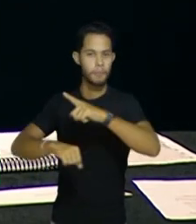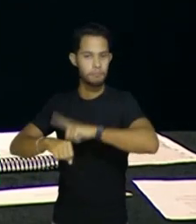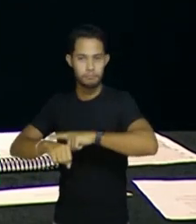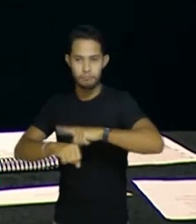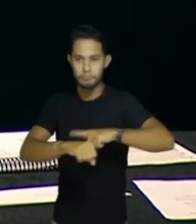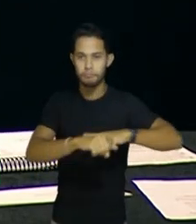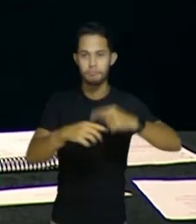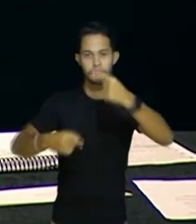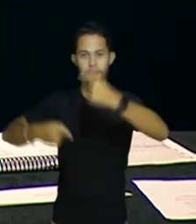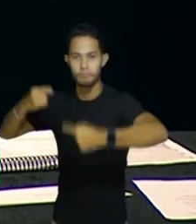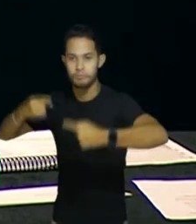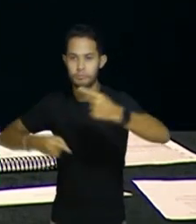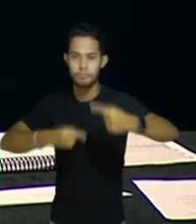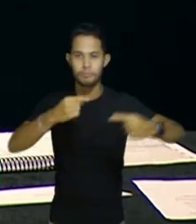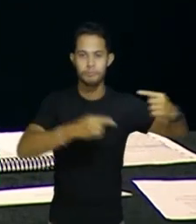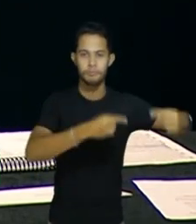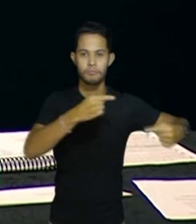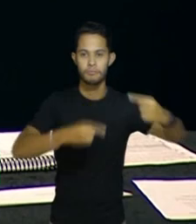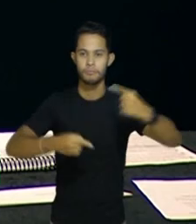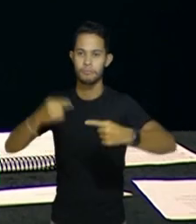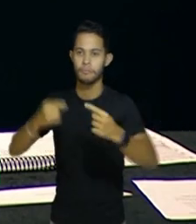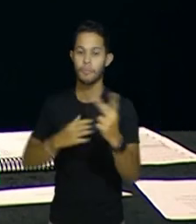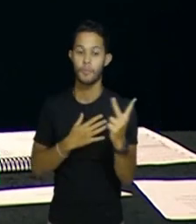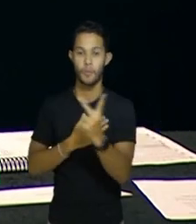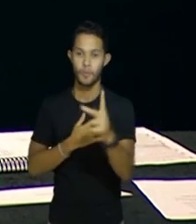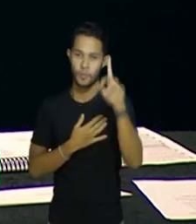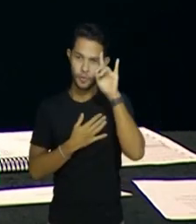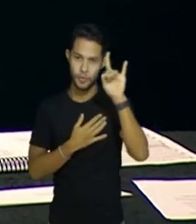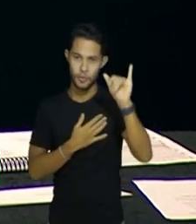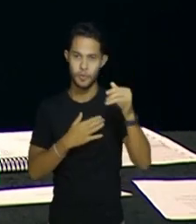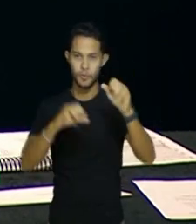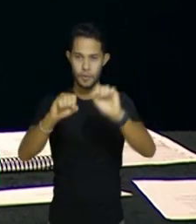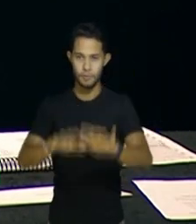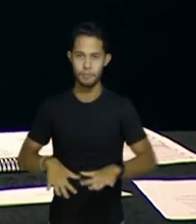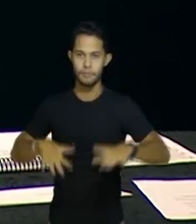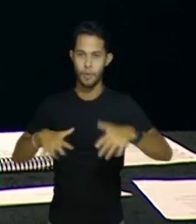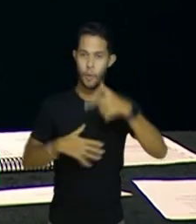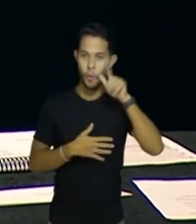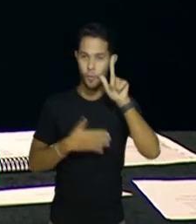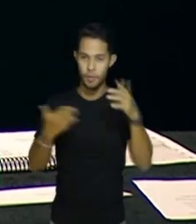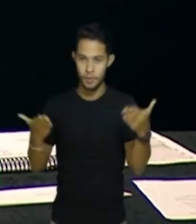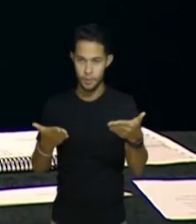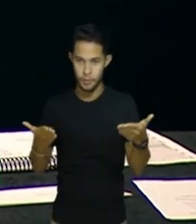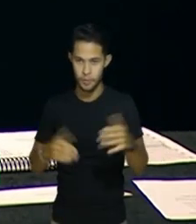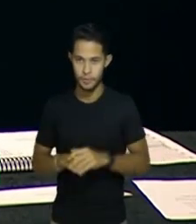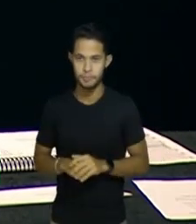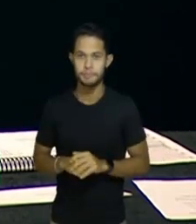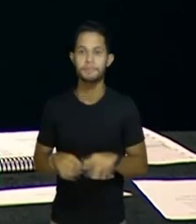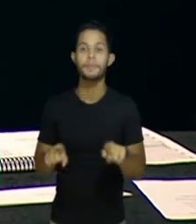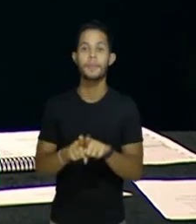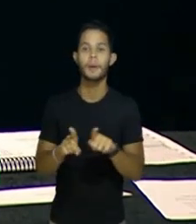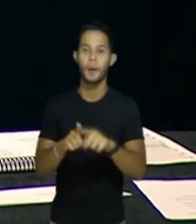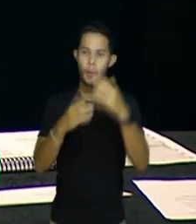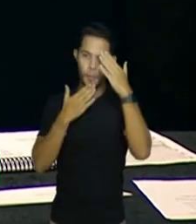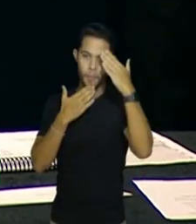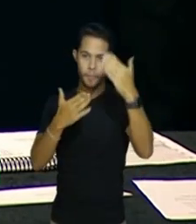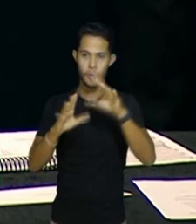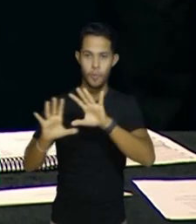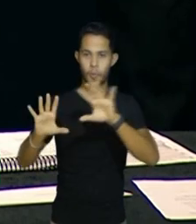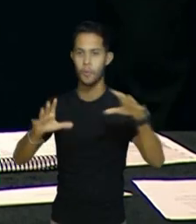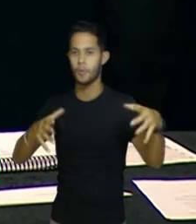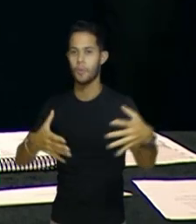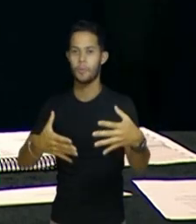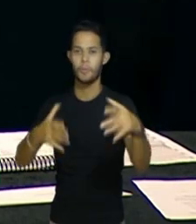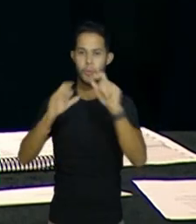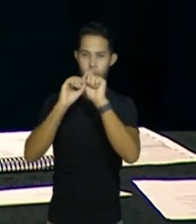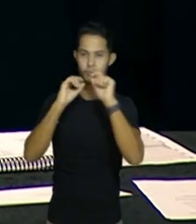os encaminhamentos feitos nos dois dias de sessões. Agradecer também a toda a nossa equipe da Assembleia Legislativa do Estado de